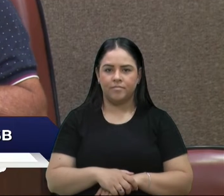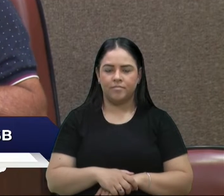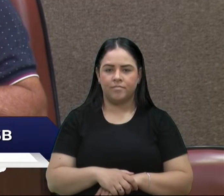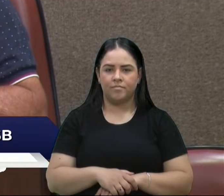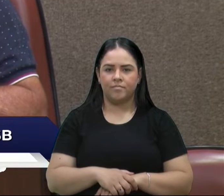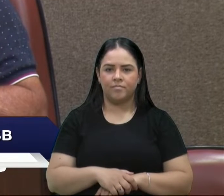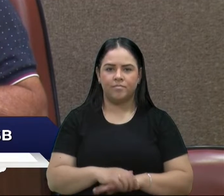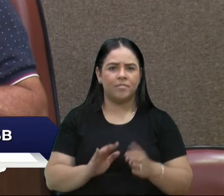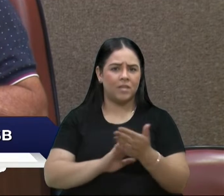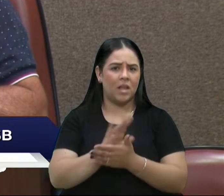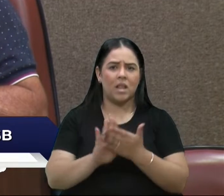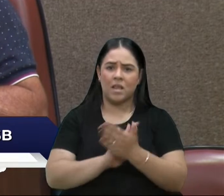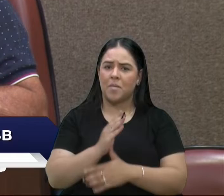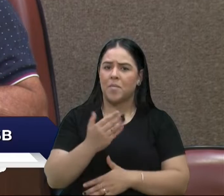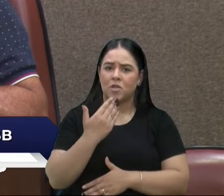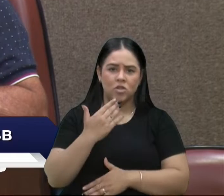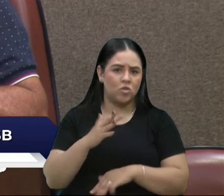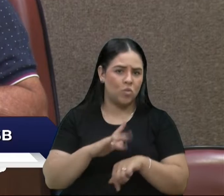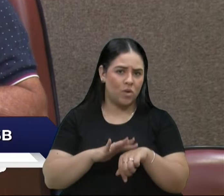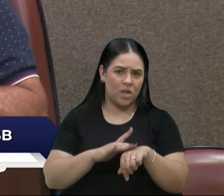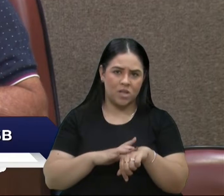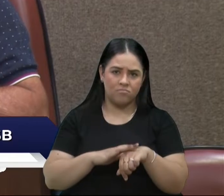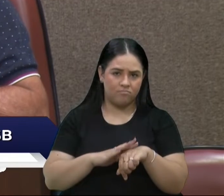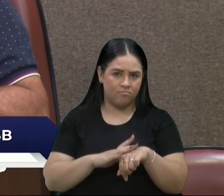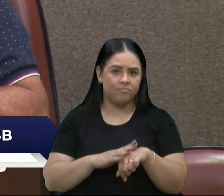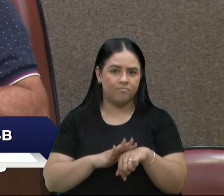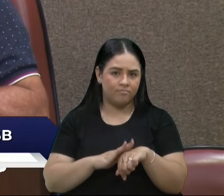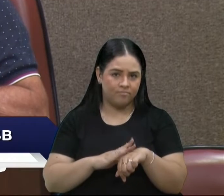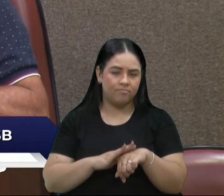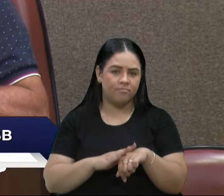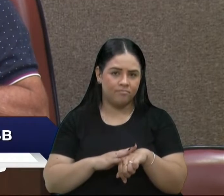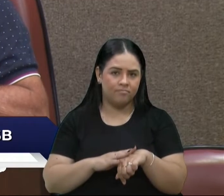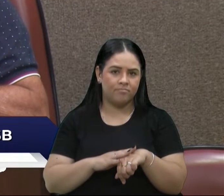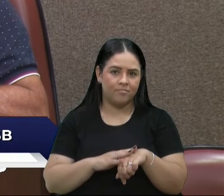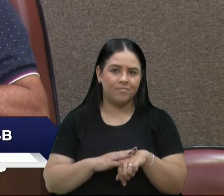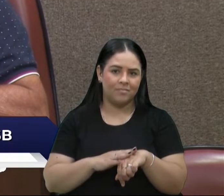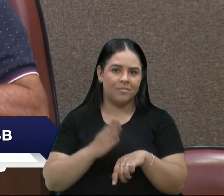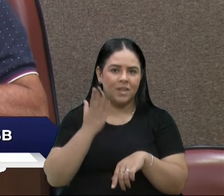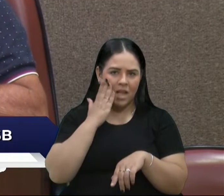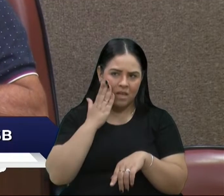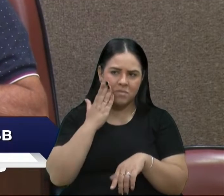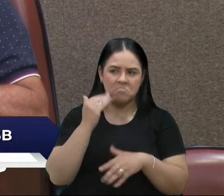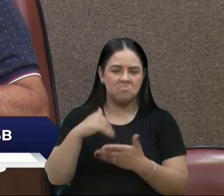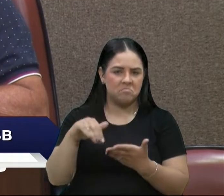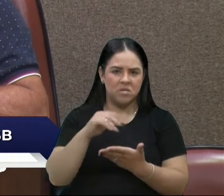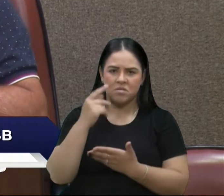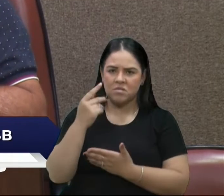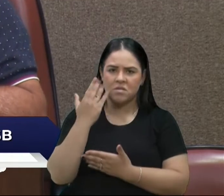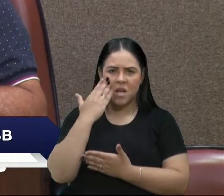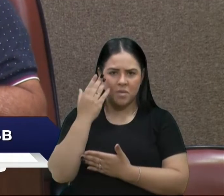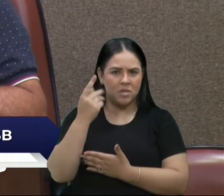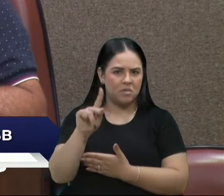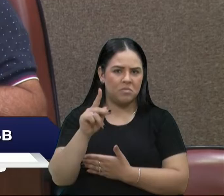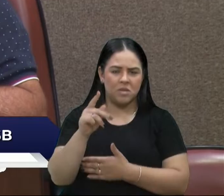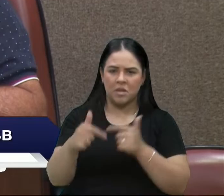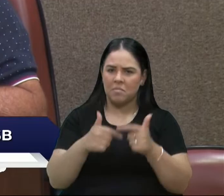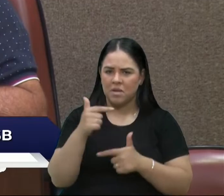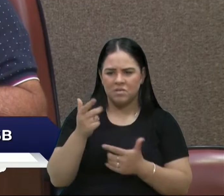Ninguém pede para ficar doente. Então, secretária, eu sei do seu trabalho e, olha, eu sempre lhe